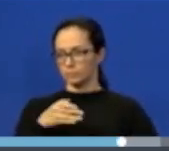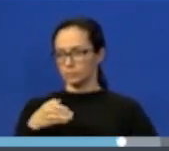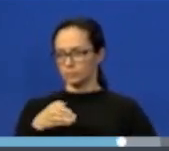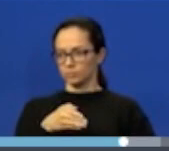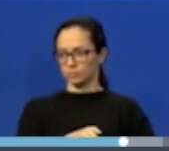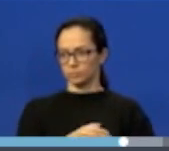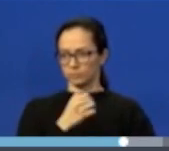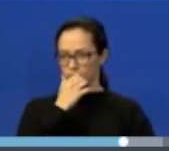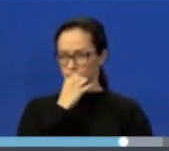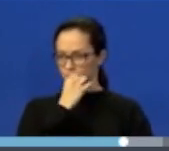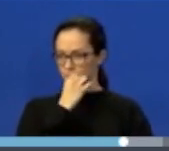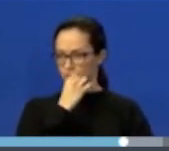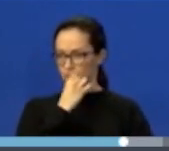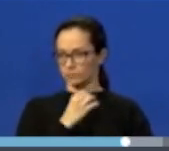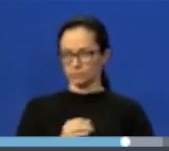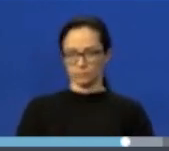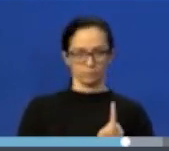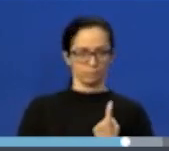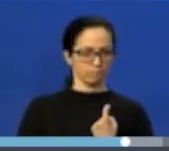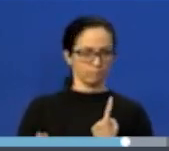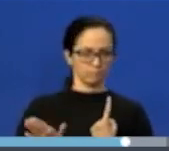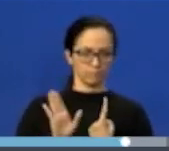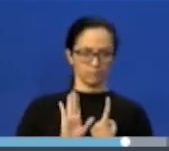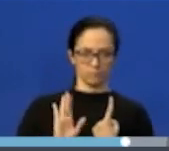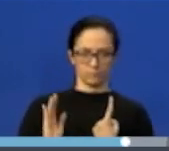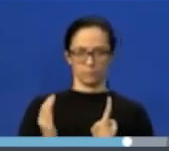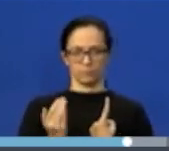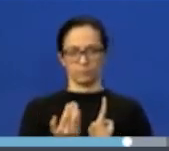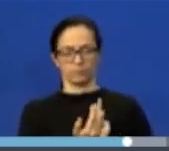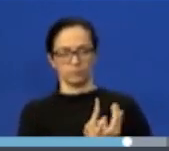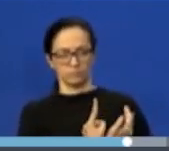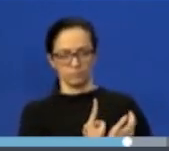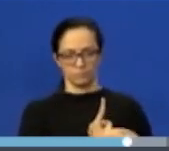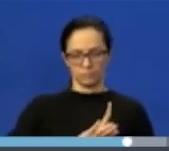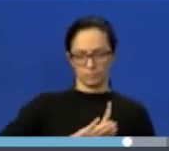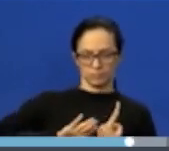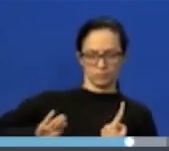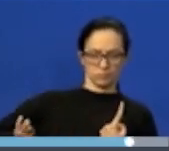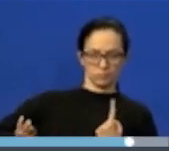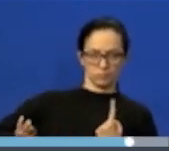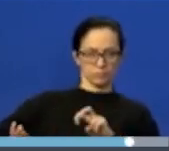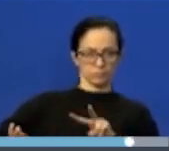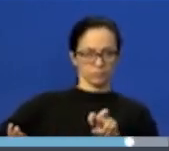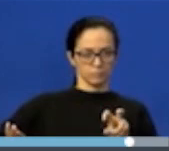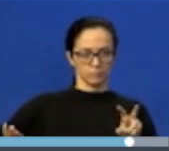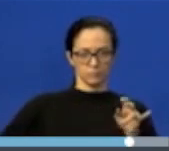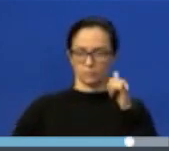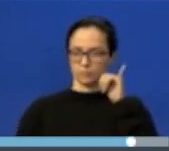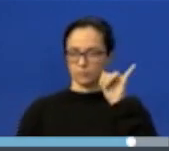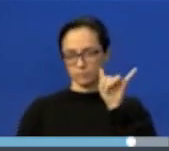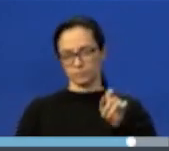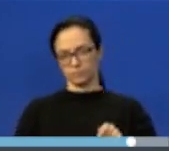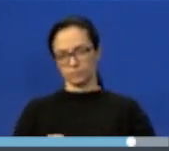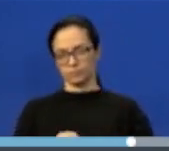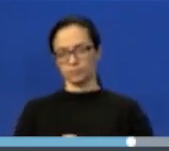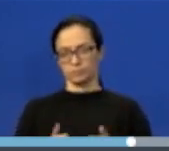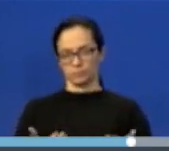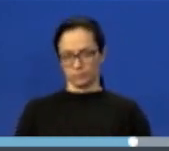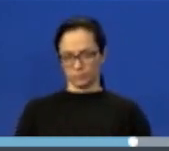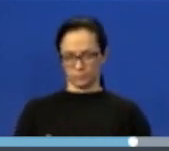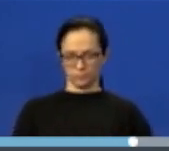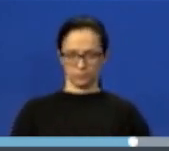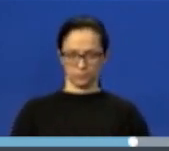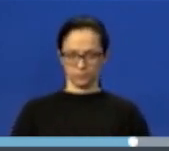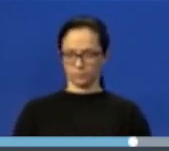por exemplo, em áreas de isolamento, em quartos separados, para que essas doenças infecciosas elas não sejam